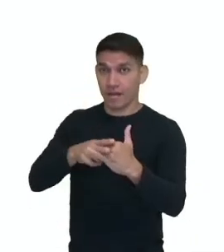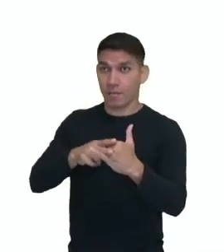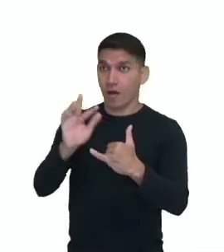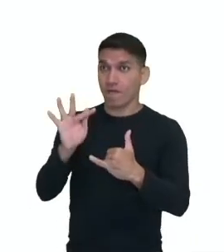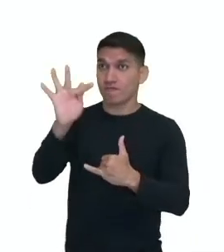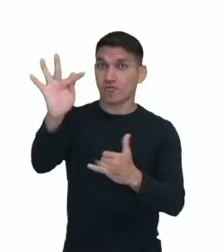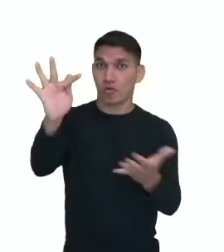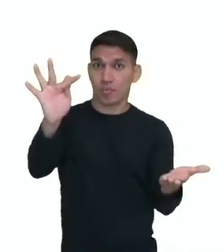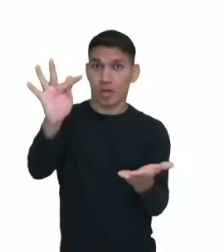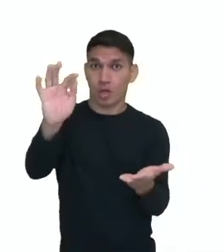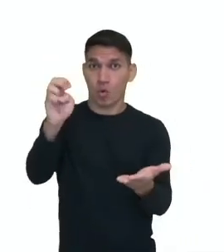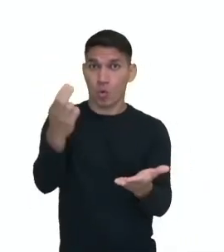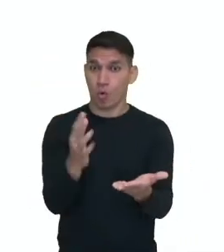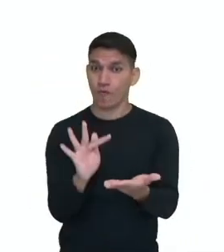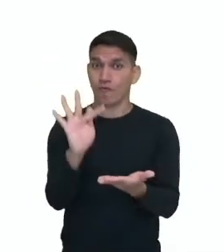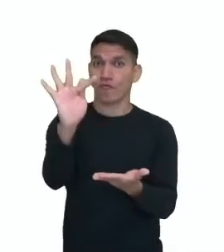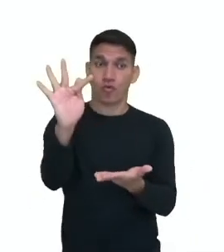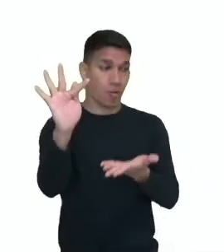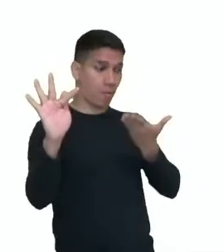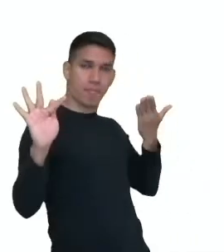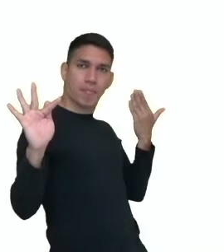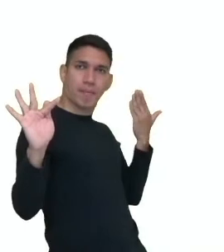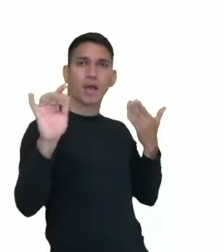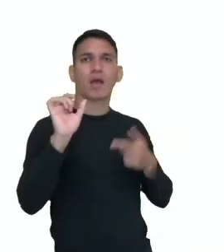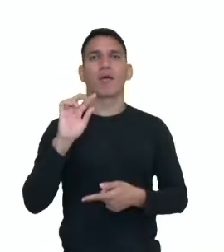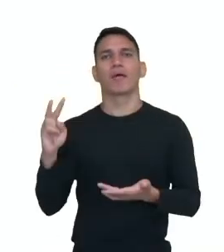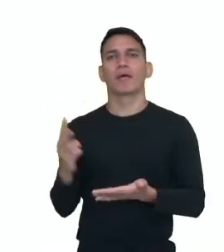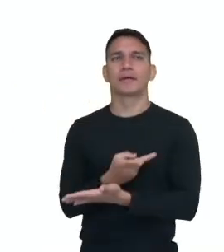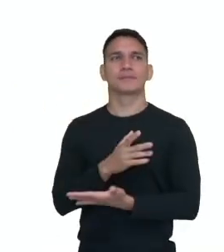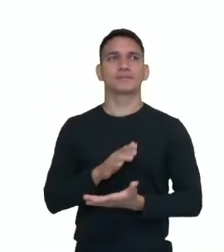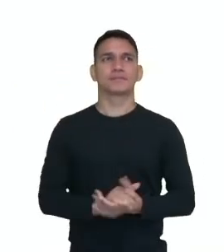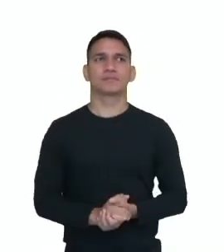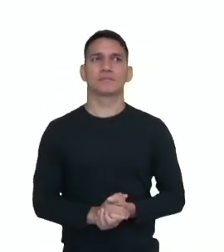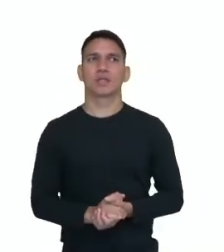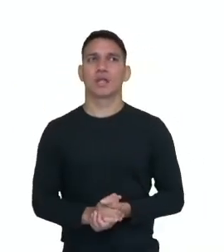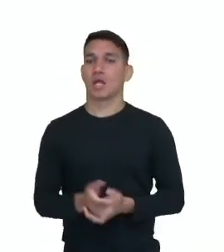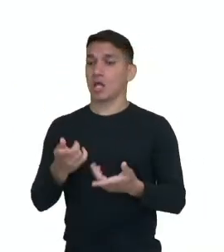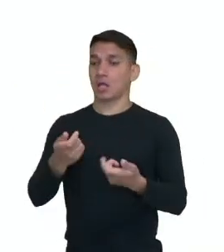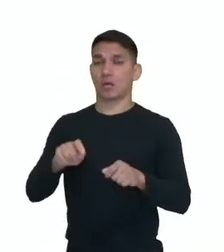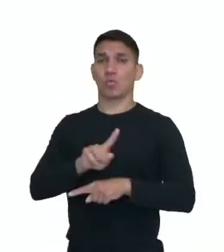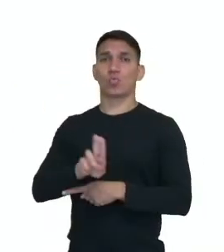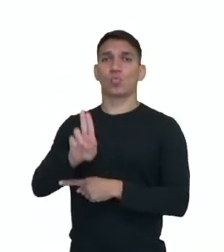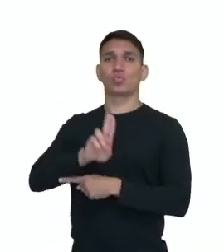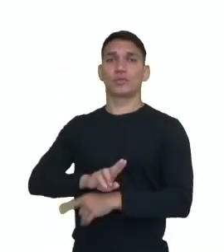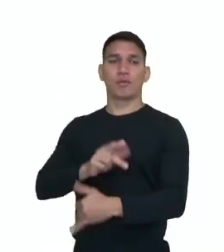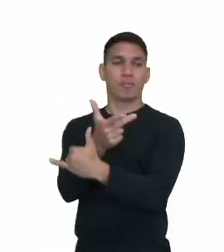no futuro do pretérito, desde que não se justifique a próclise.